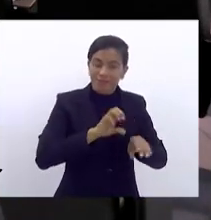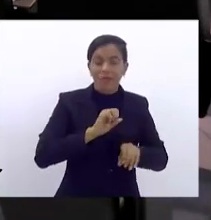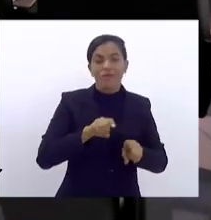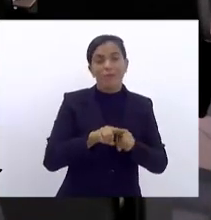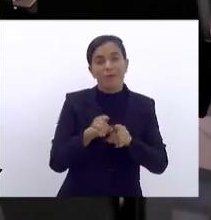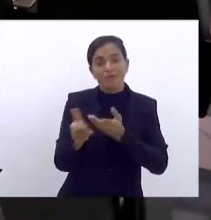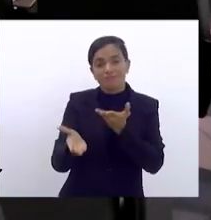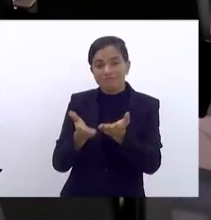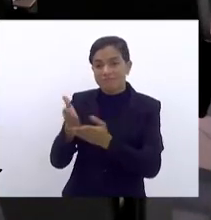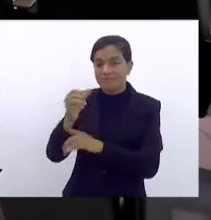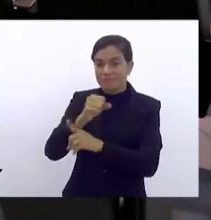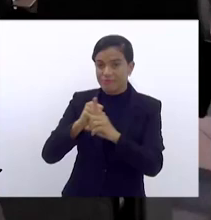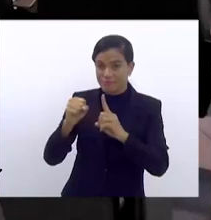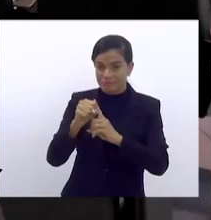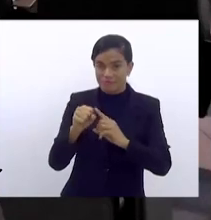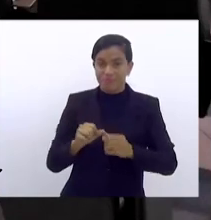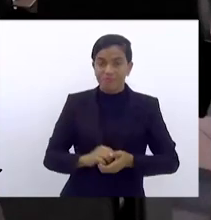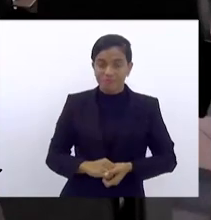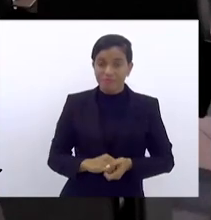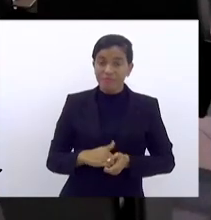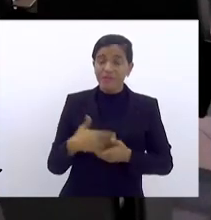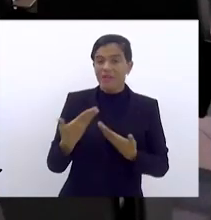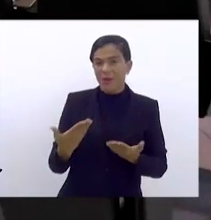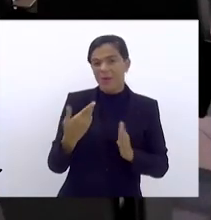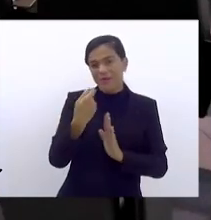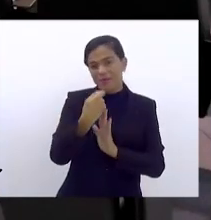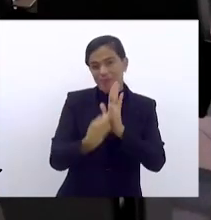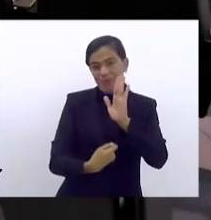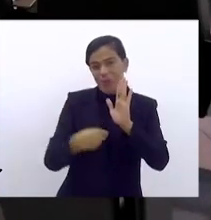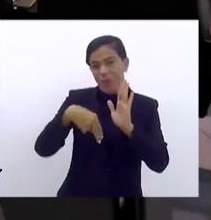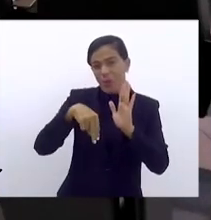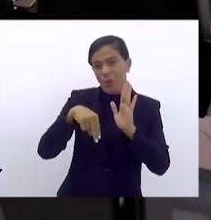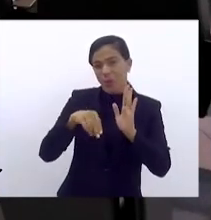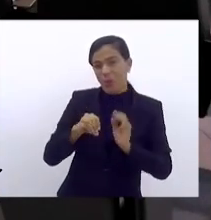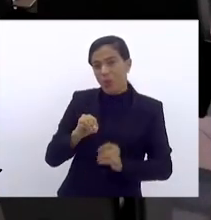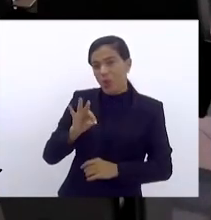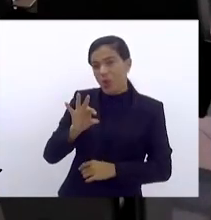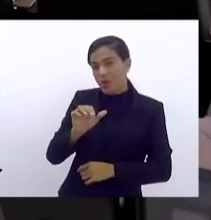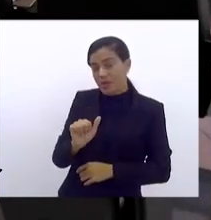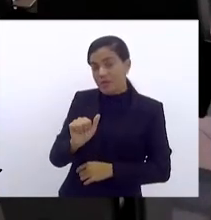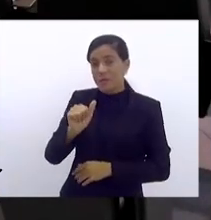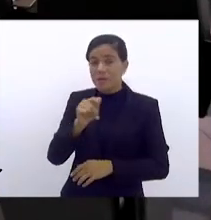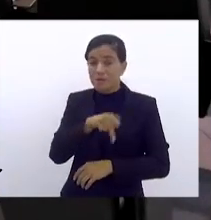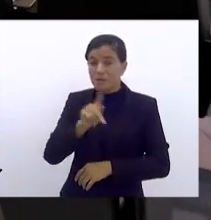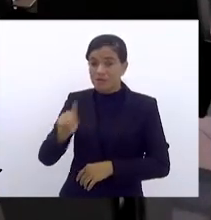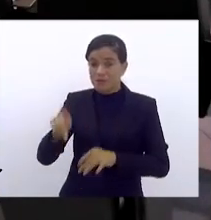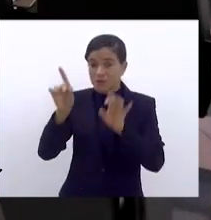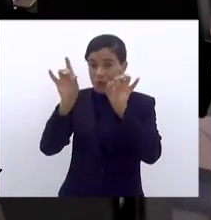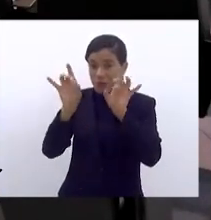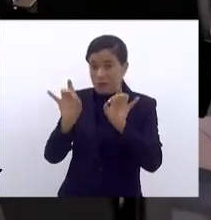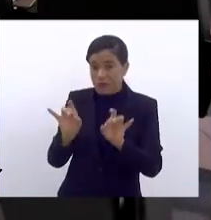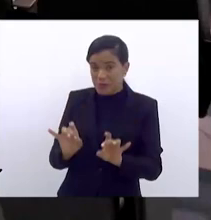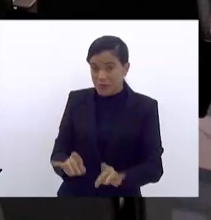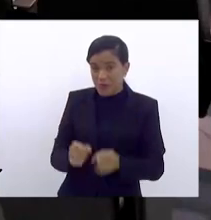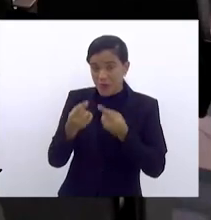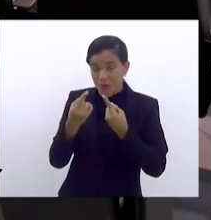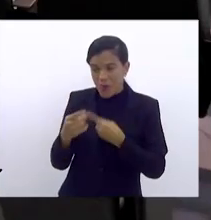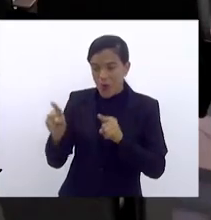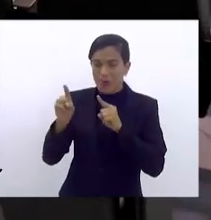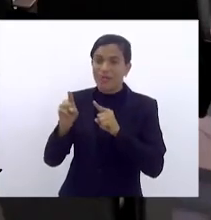então é uma nota que a gente chamou nota de pesquisadores professores especialistas de violência contra as escolas